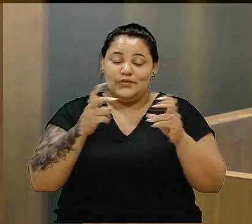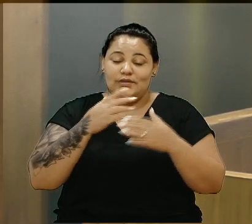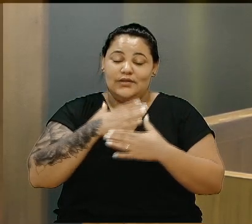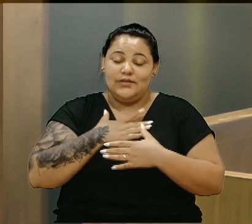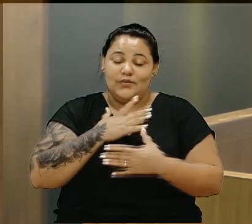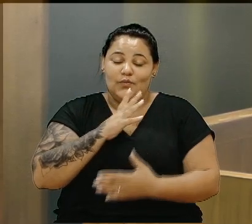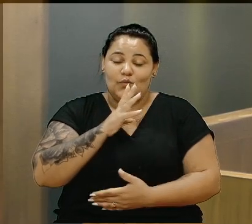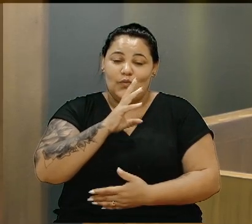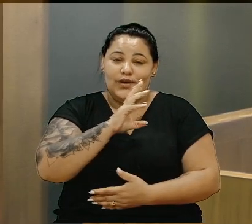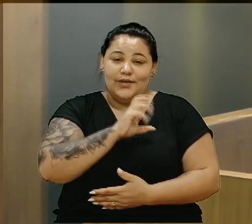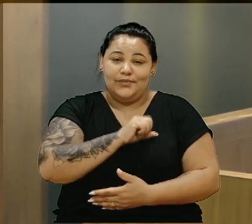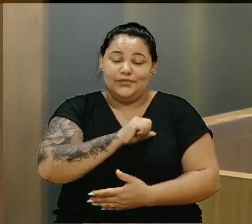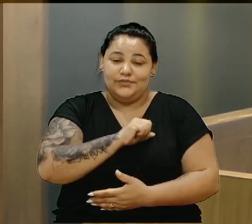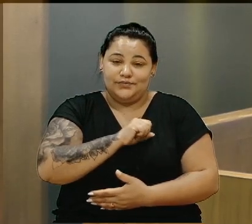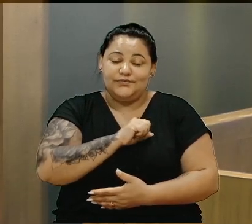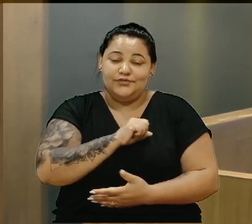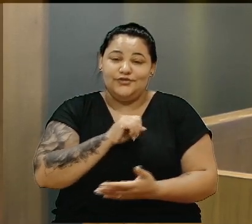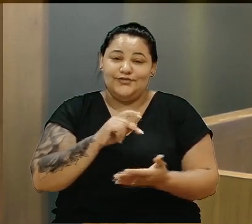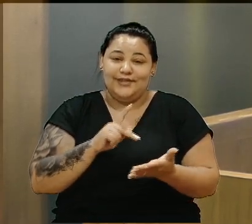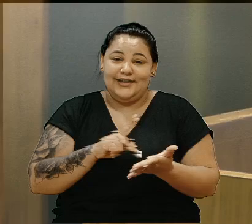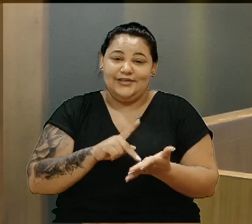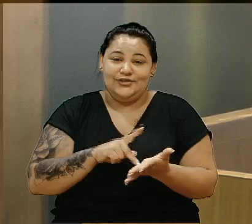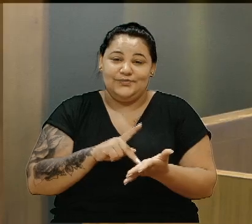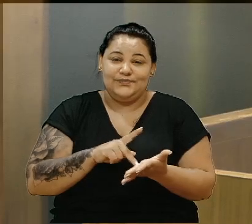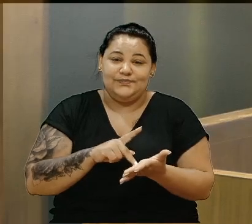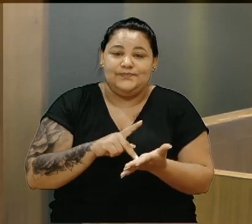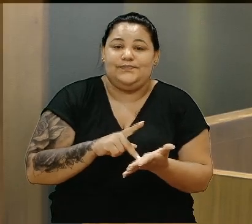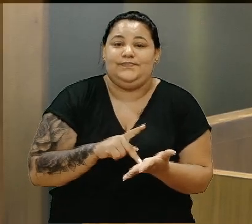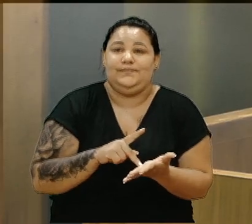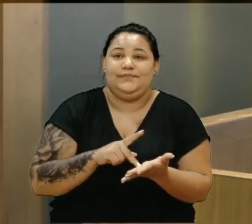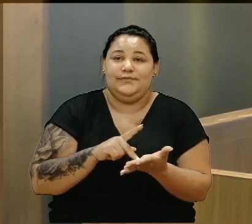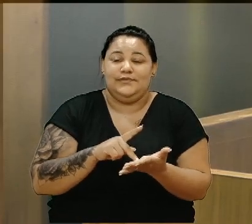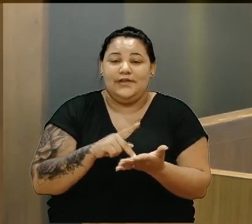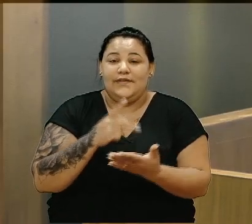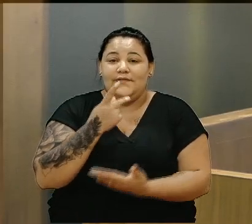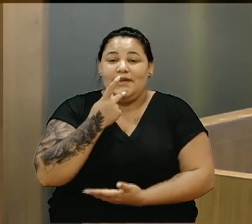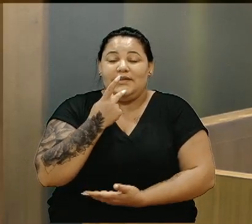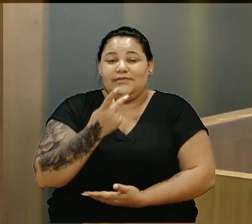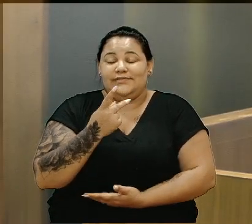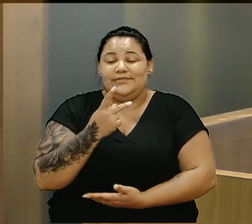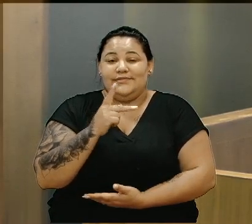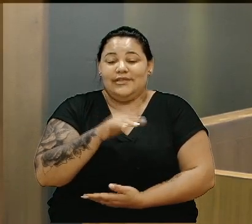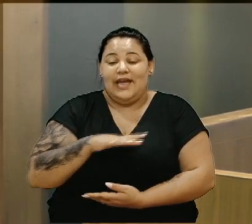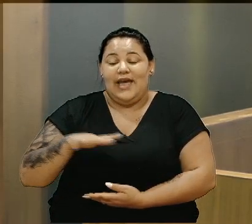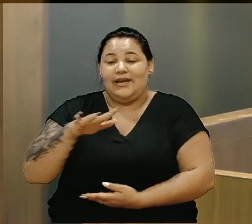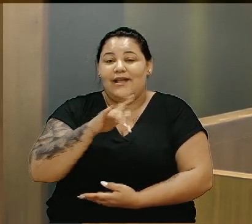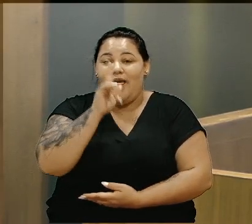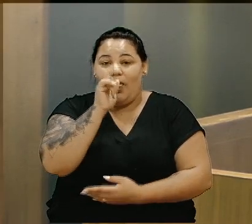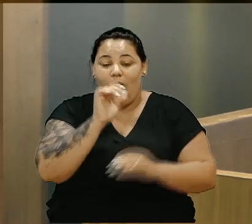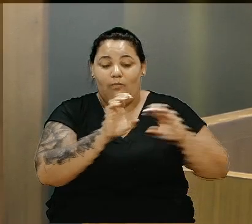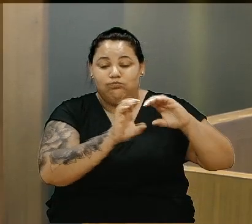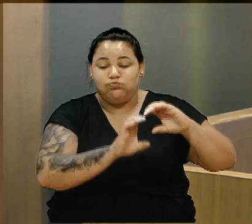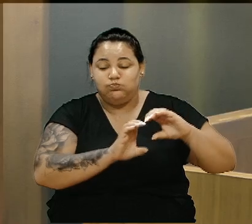um dos temas que eu mais me dedico, vereador Edson, que é a questão do saneamento em Caxias do Sul.